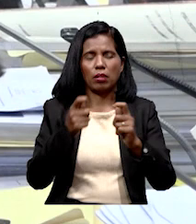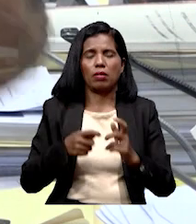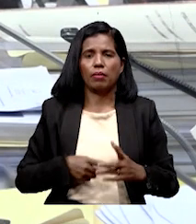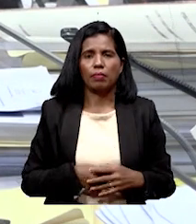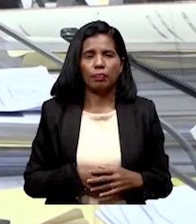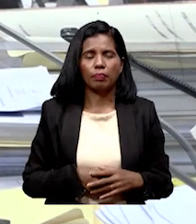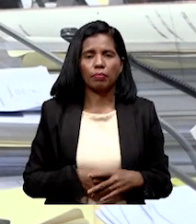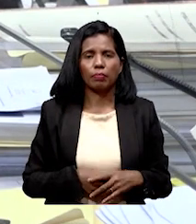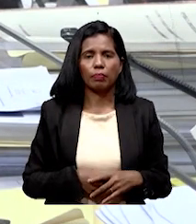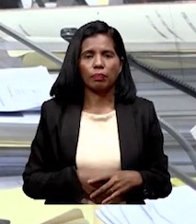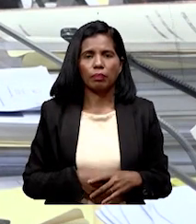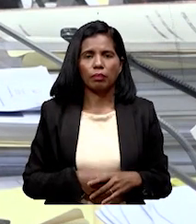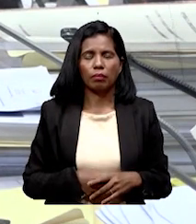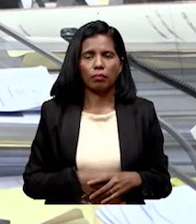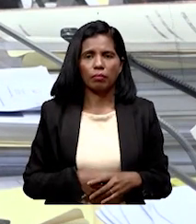e a